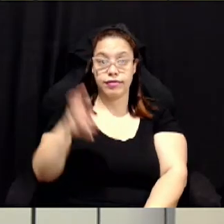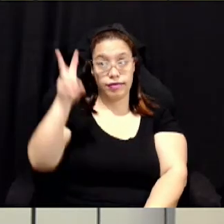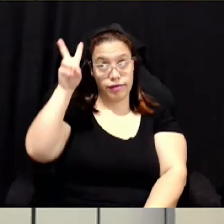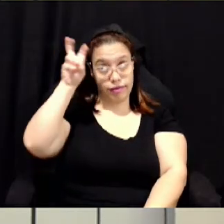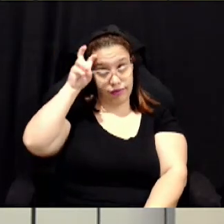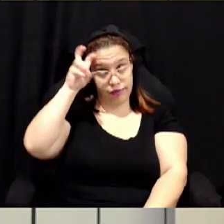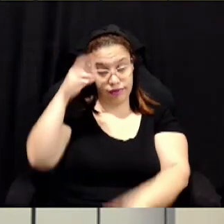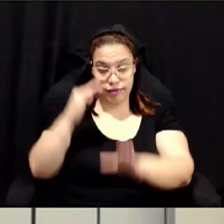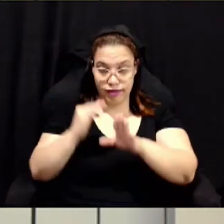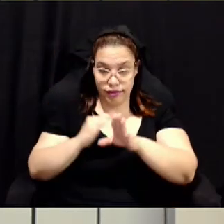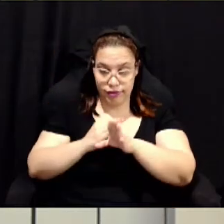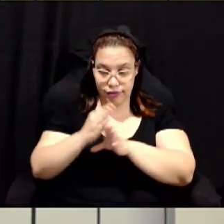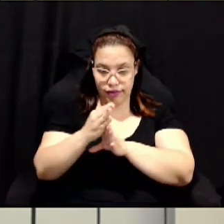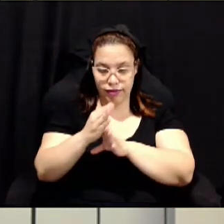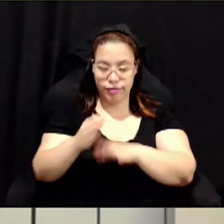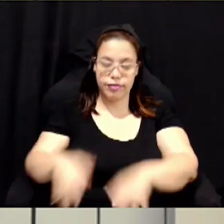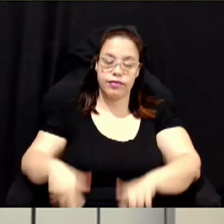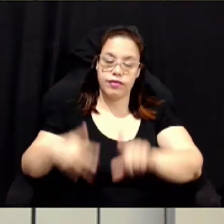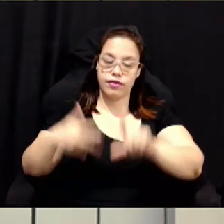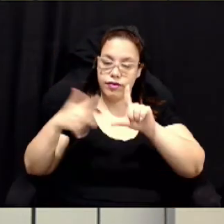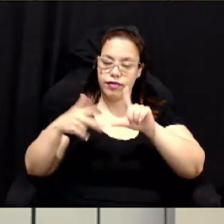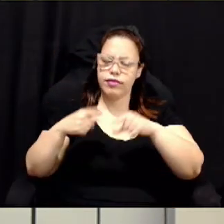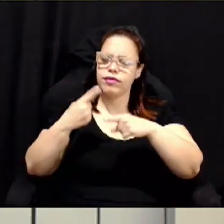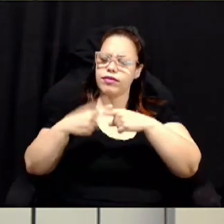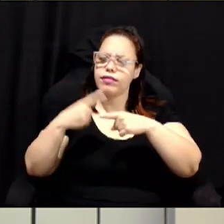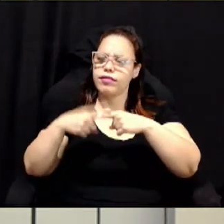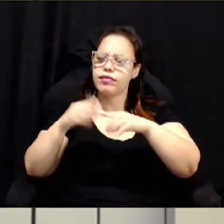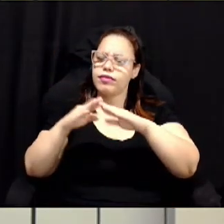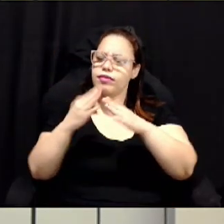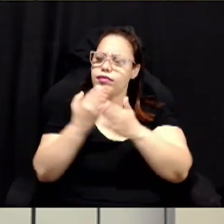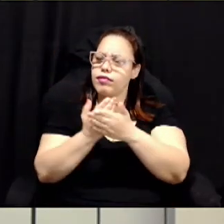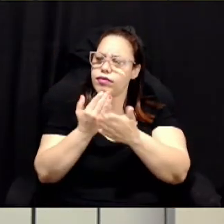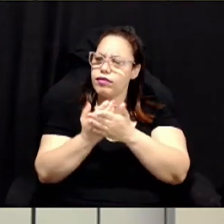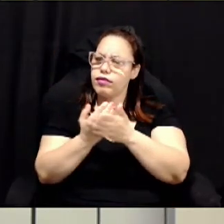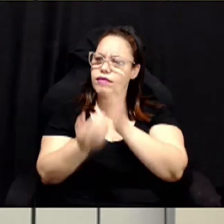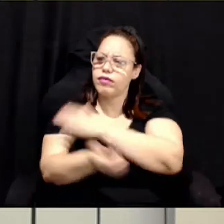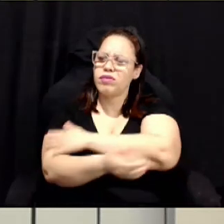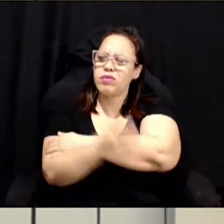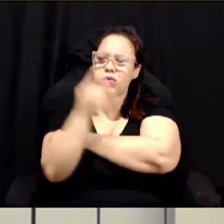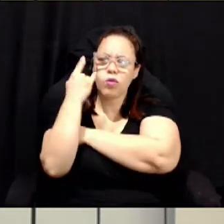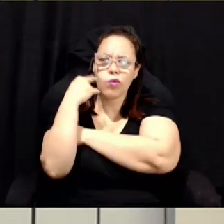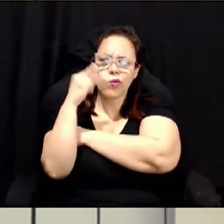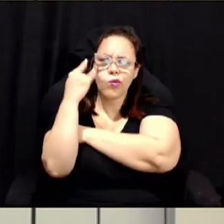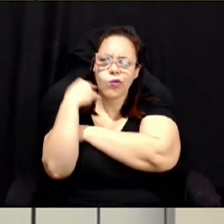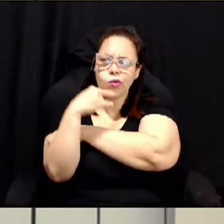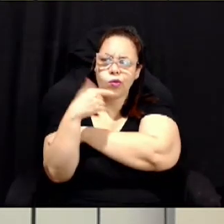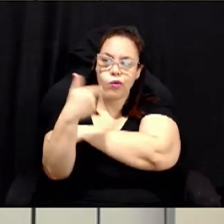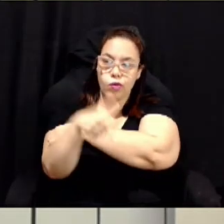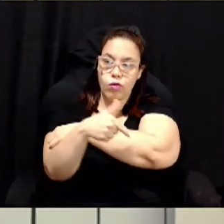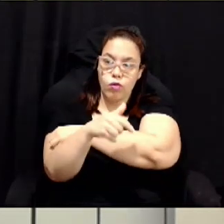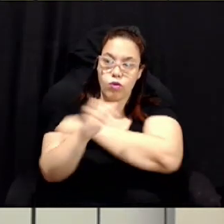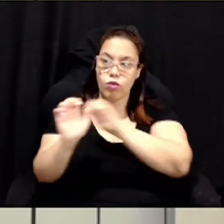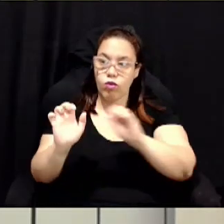notícias do Legislativo, porque as escolas interessadas em participar da 7ª edição do Parlamento Jovem devem fazer